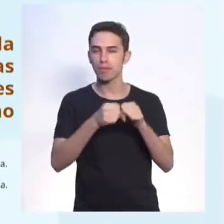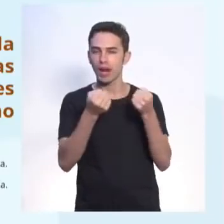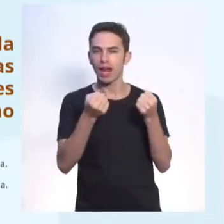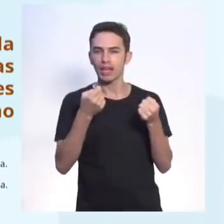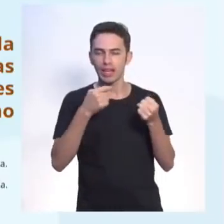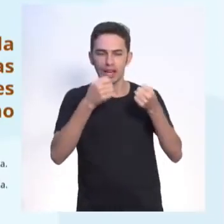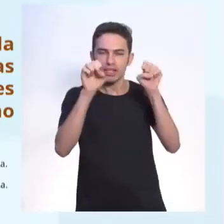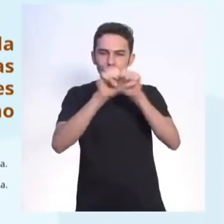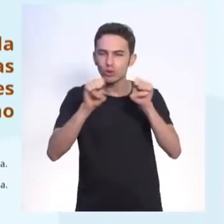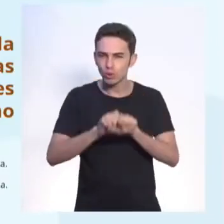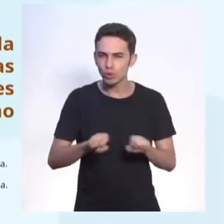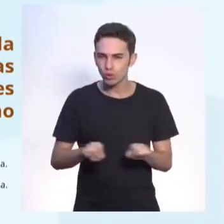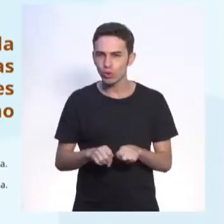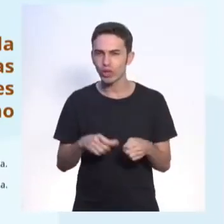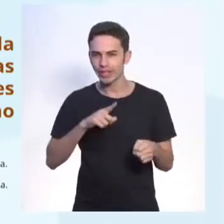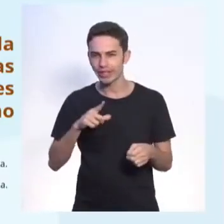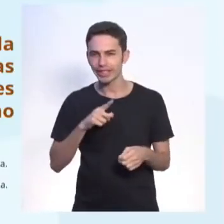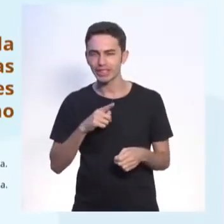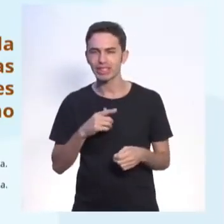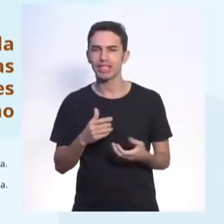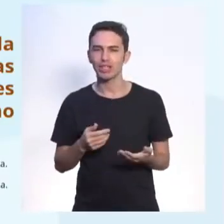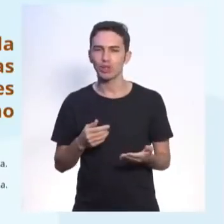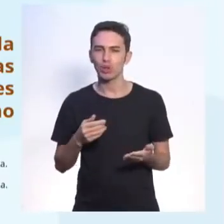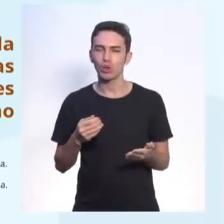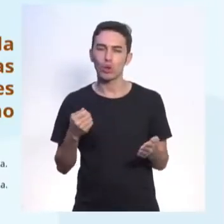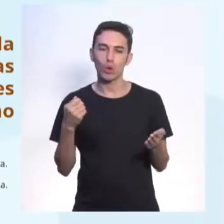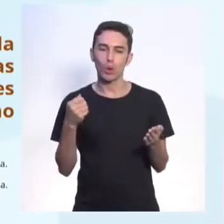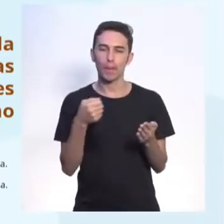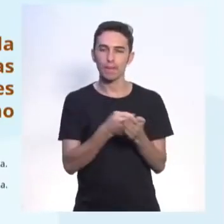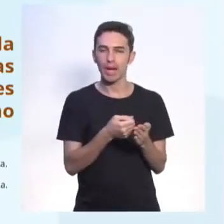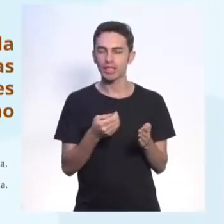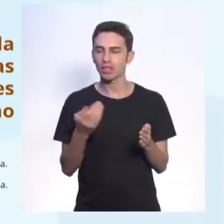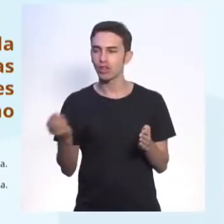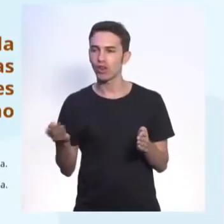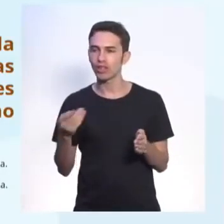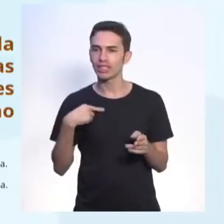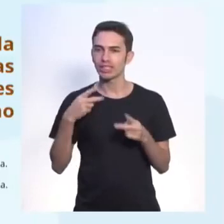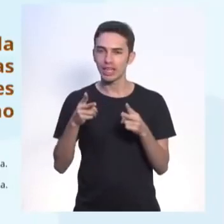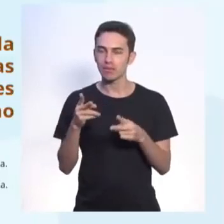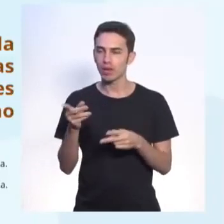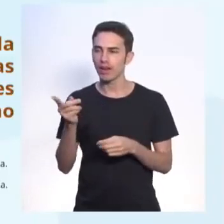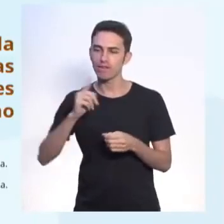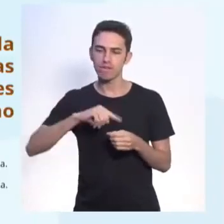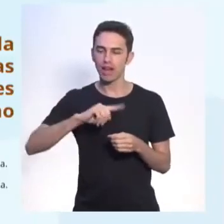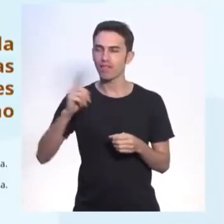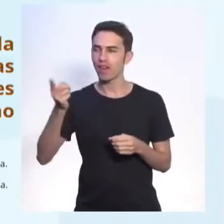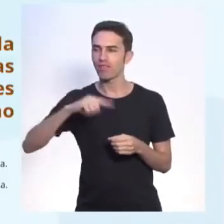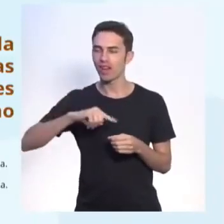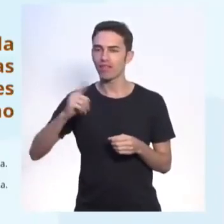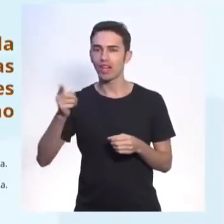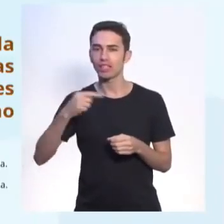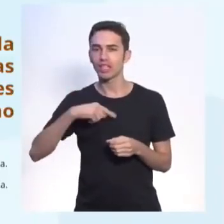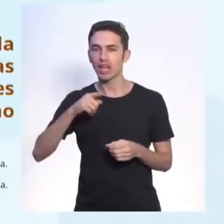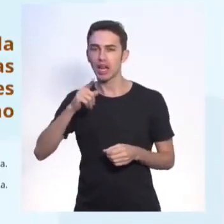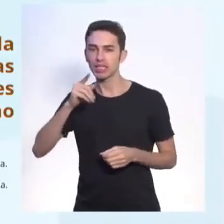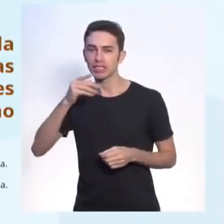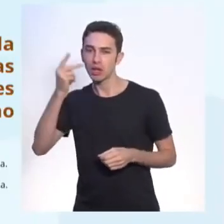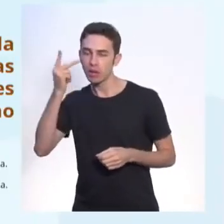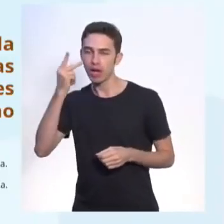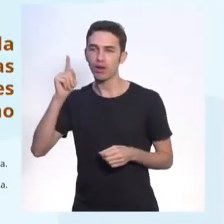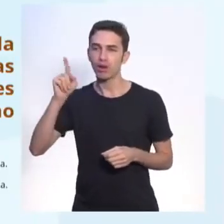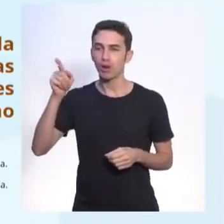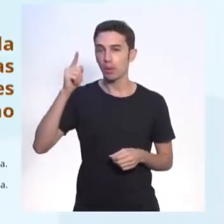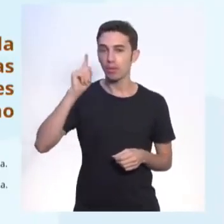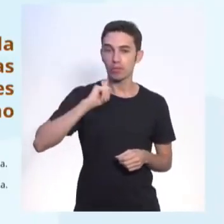aquela estrutura do bate-volta São Paulo e Minas no governo do país. O presidente